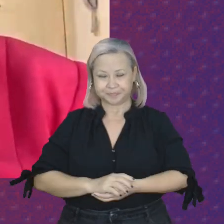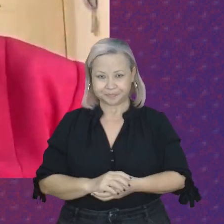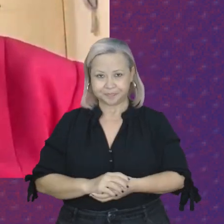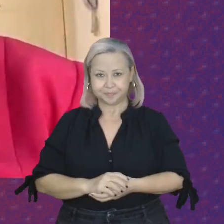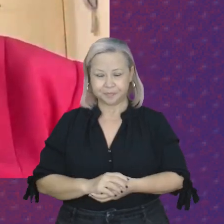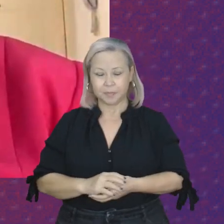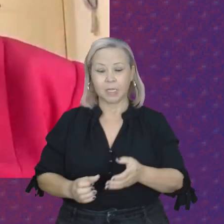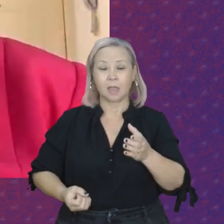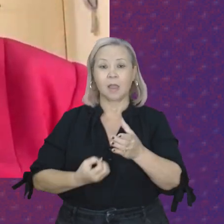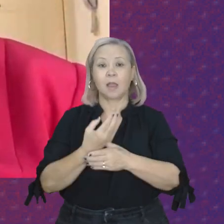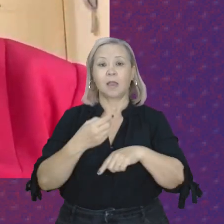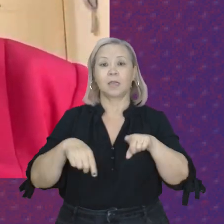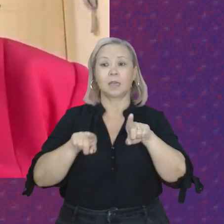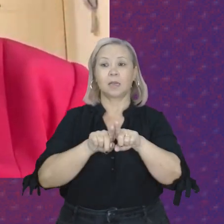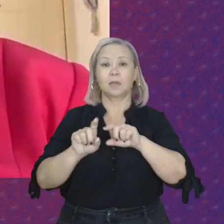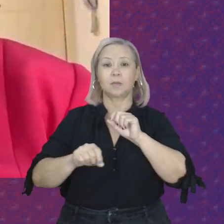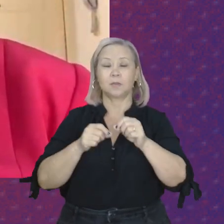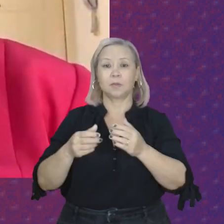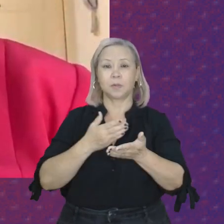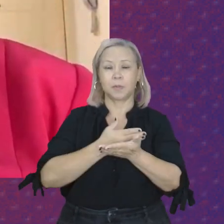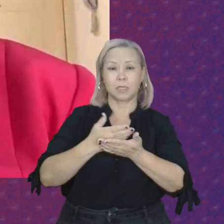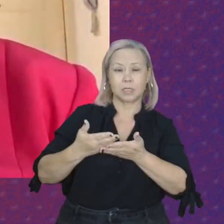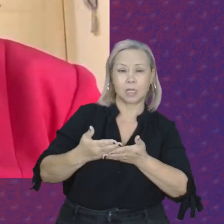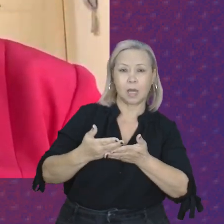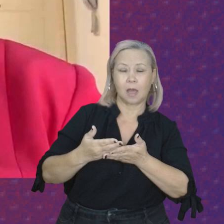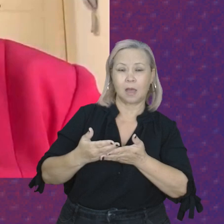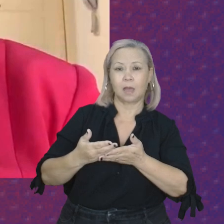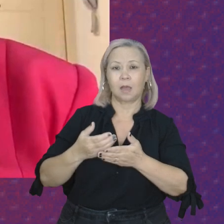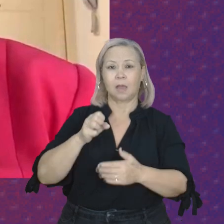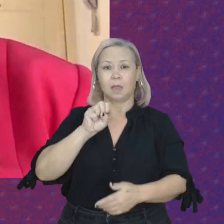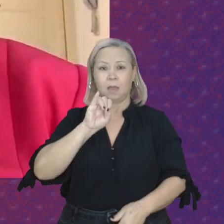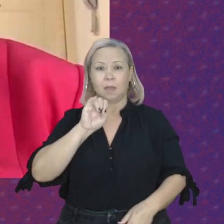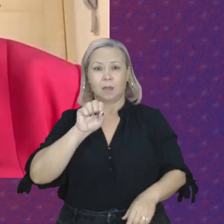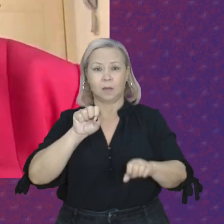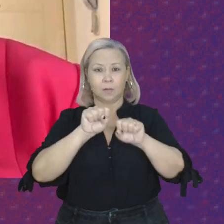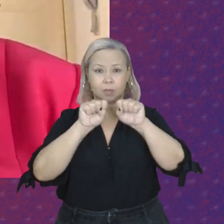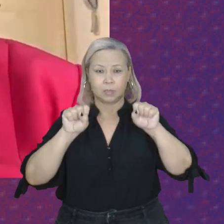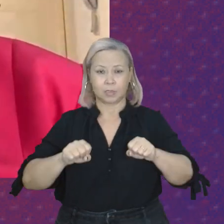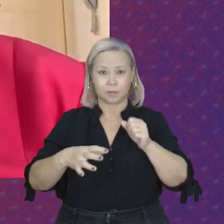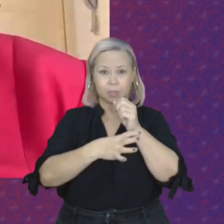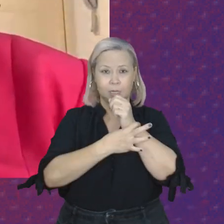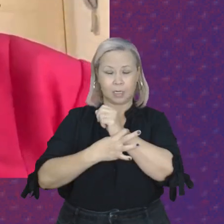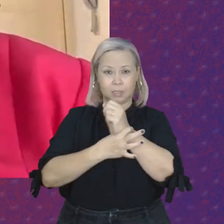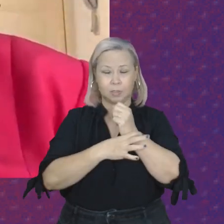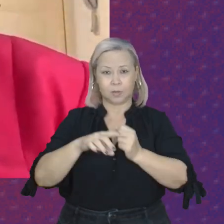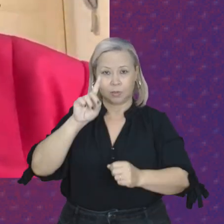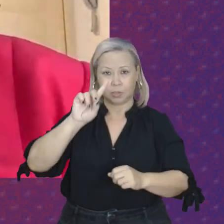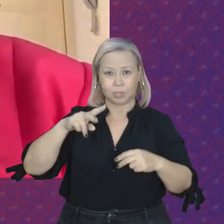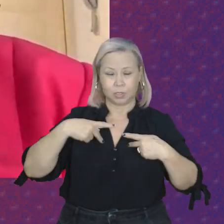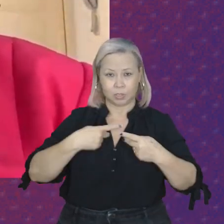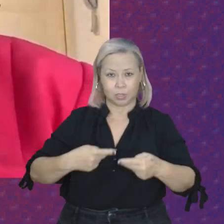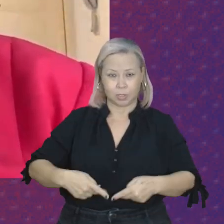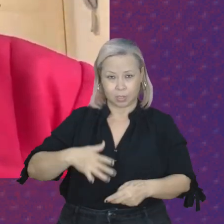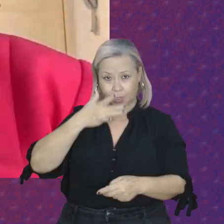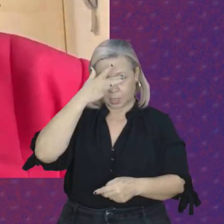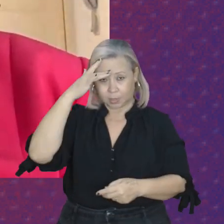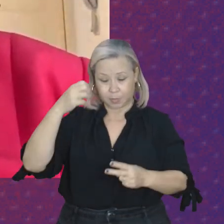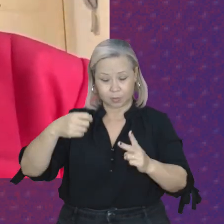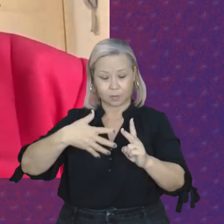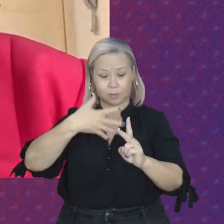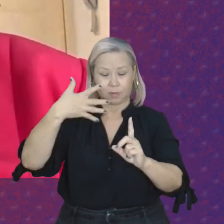Nós tivemos também o lançamento do sistema de garantias de direitos da pessoa